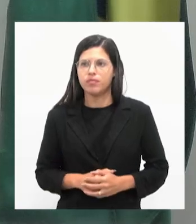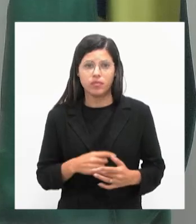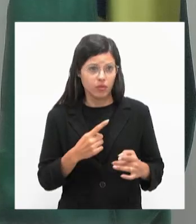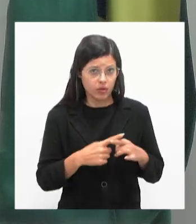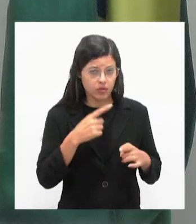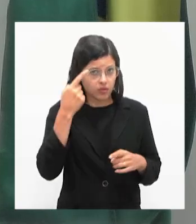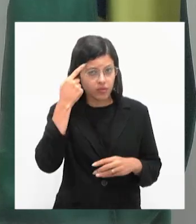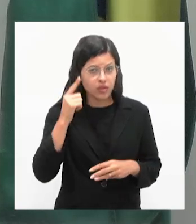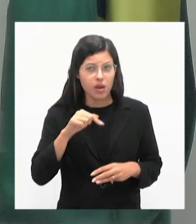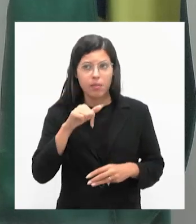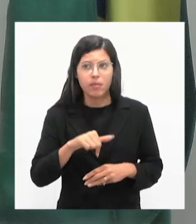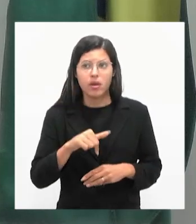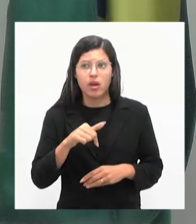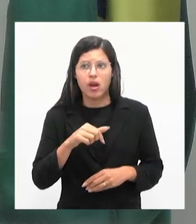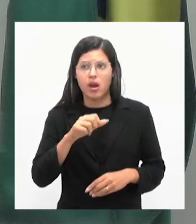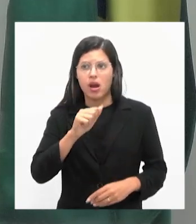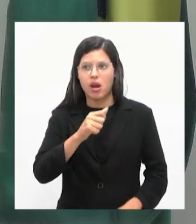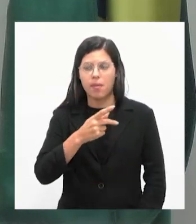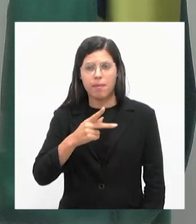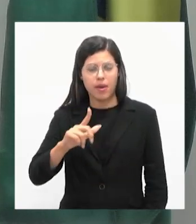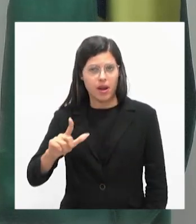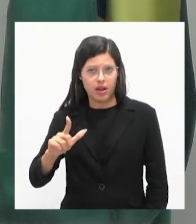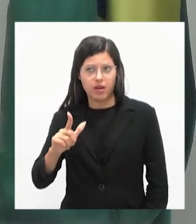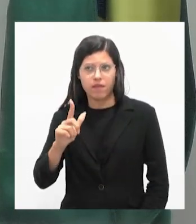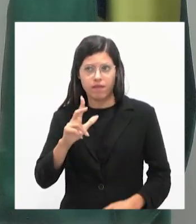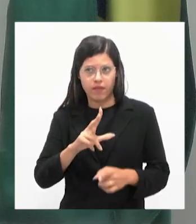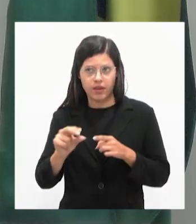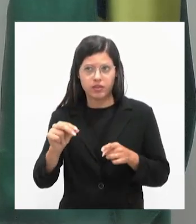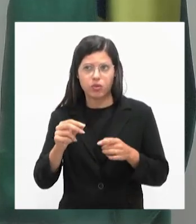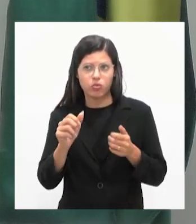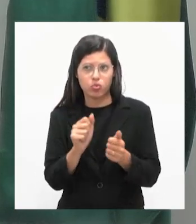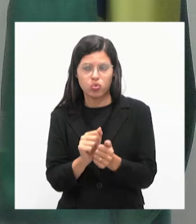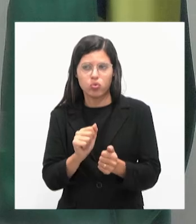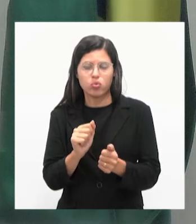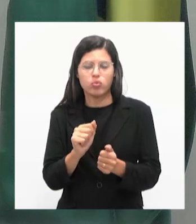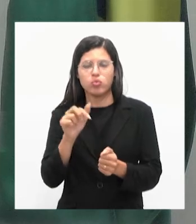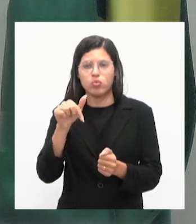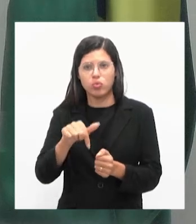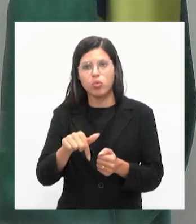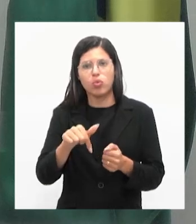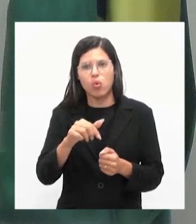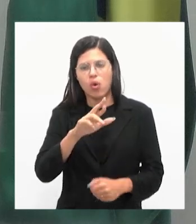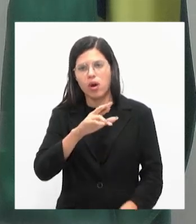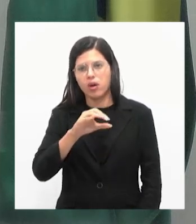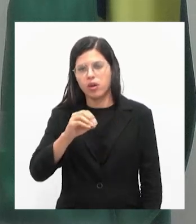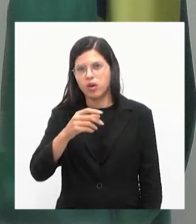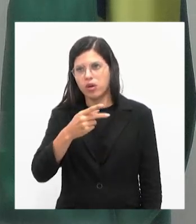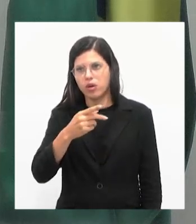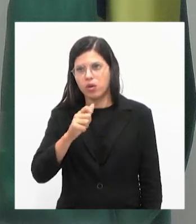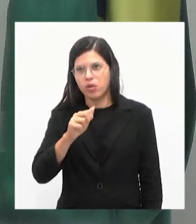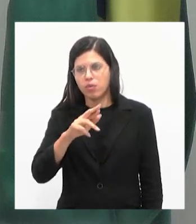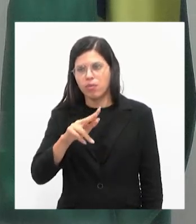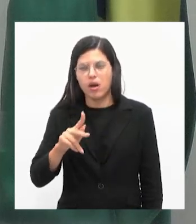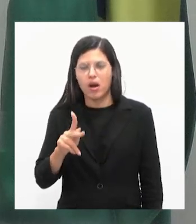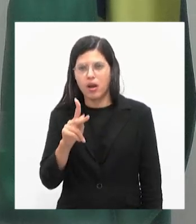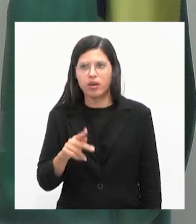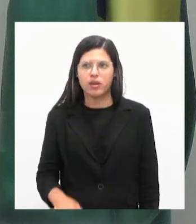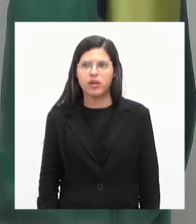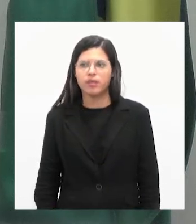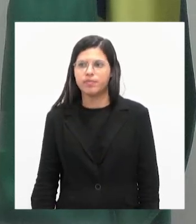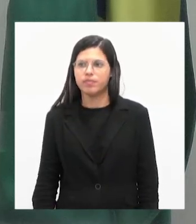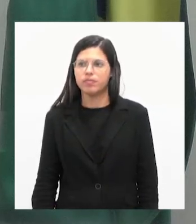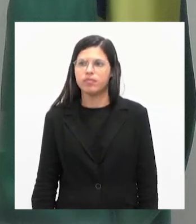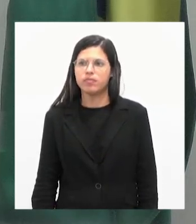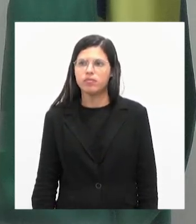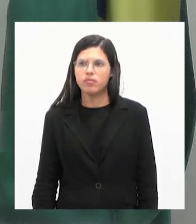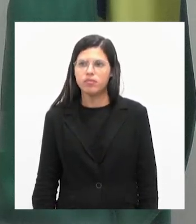esse consórcio junto com a Rio Parque, pô. São co-irmãs, pô, na sacanagem. Só que aí, acho que não estava sendo... Aquele esqueminha, né? Não Entra estava todo dando mundo,